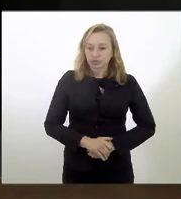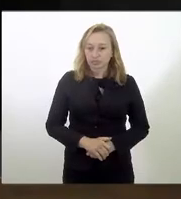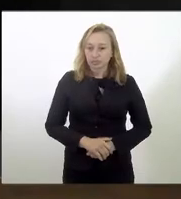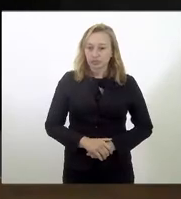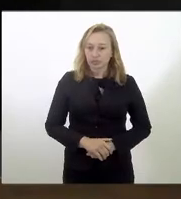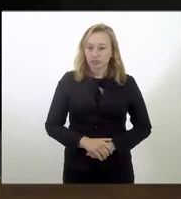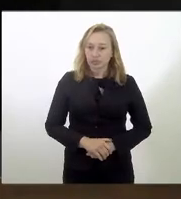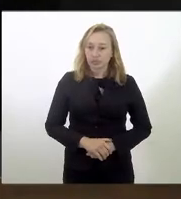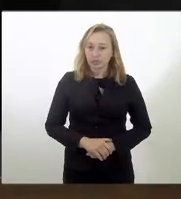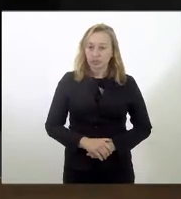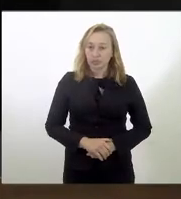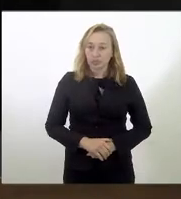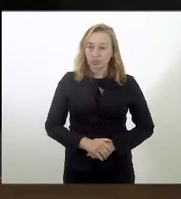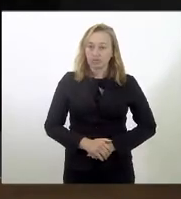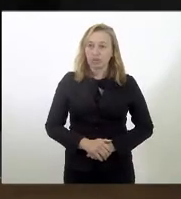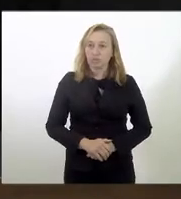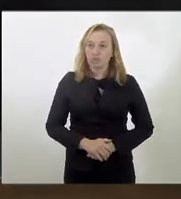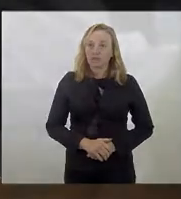Gifó.